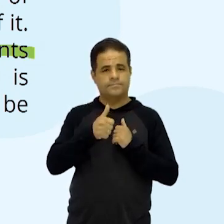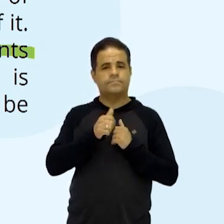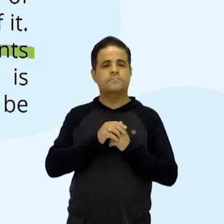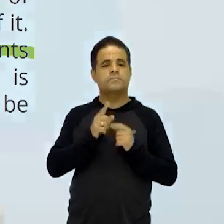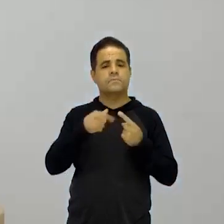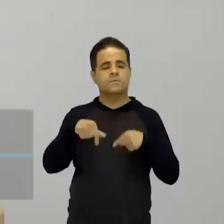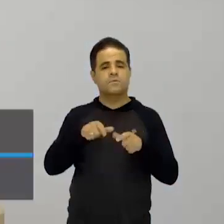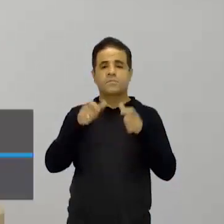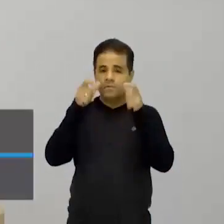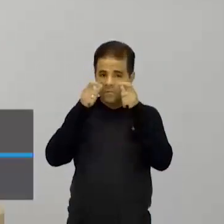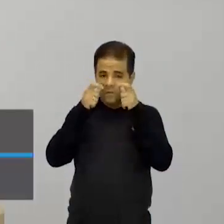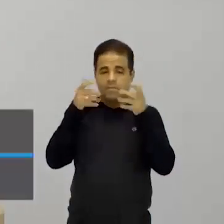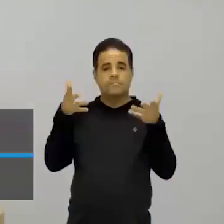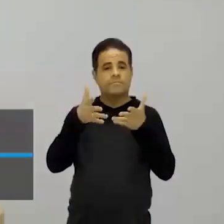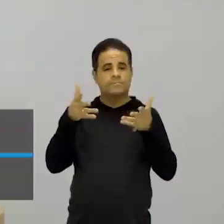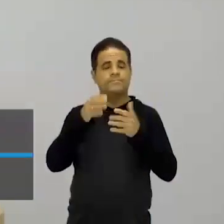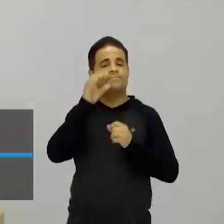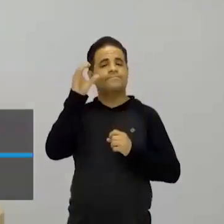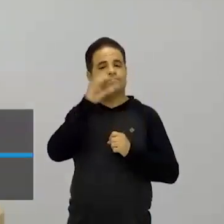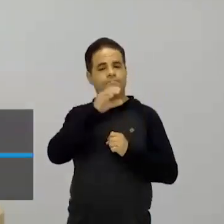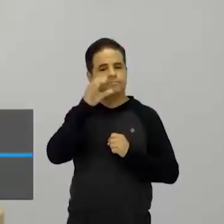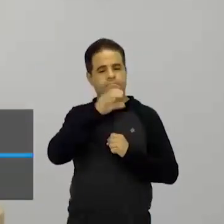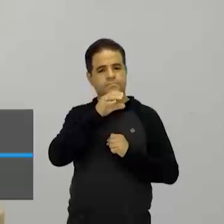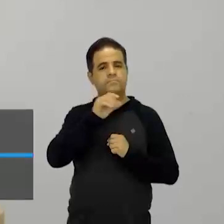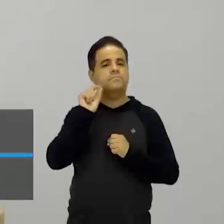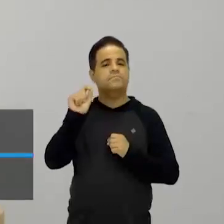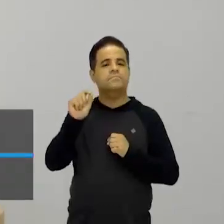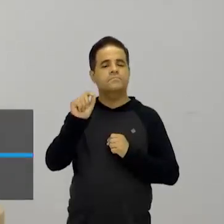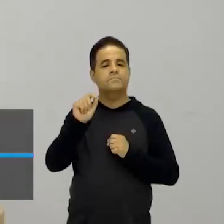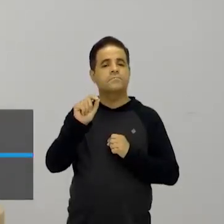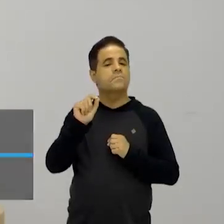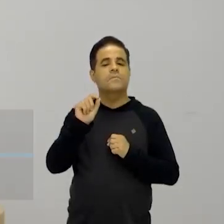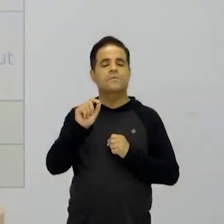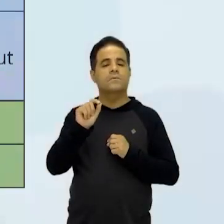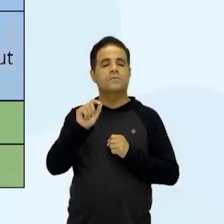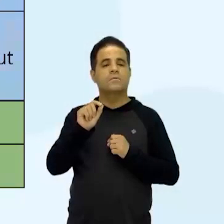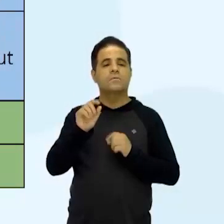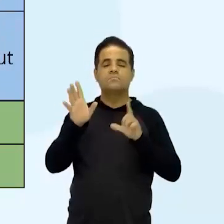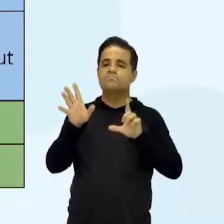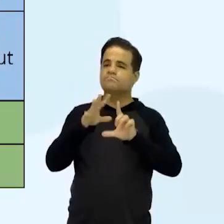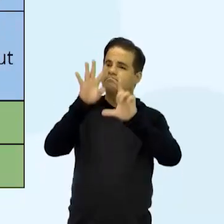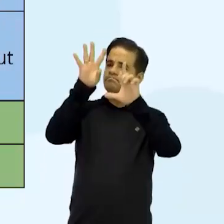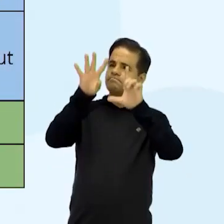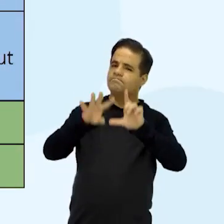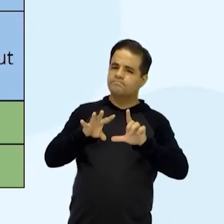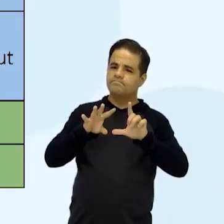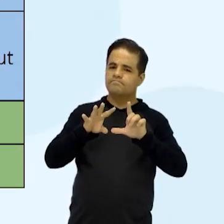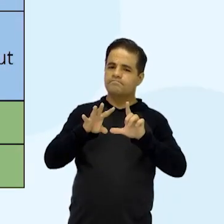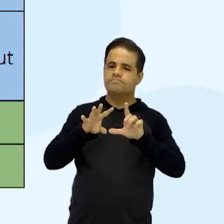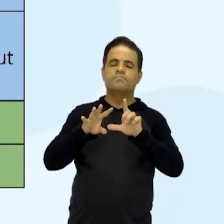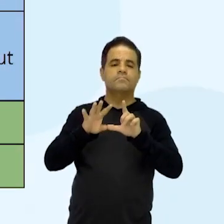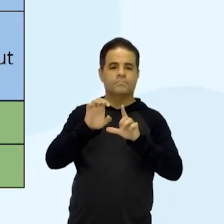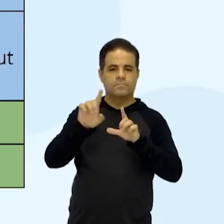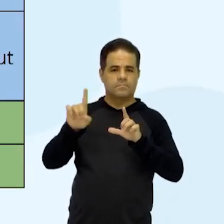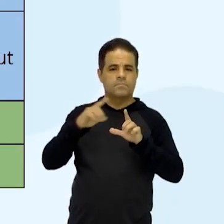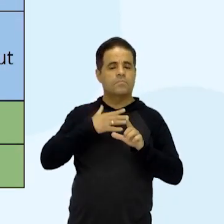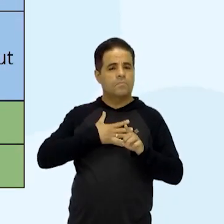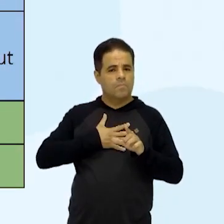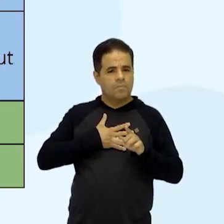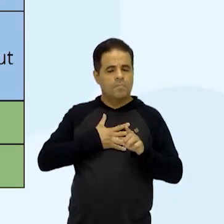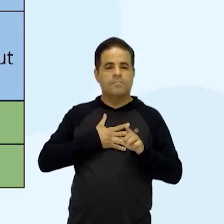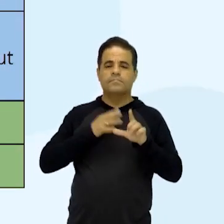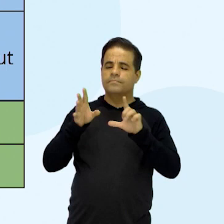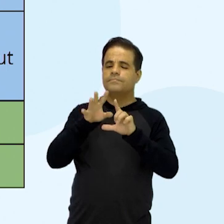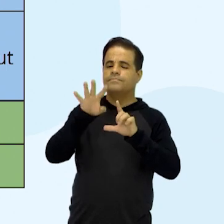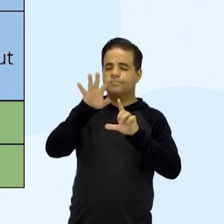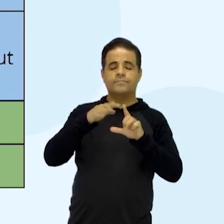O que a gente vai ver agora, rapidamente, é apenas uma tabelinha, né? O Ed gosta bastante de tabela,